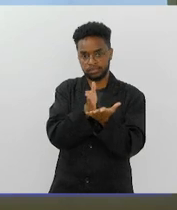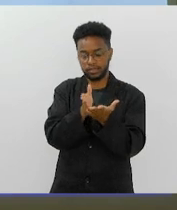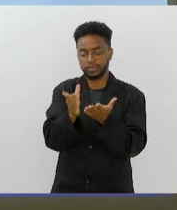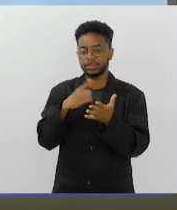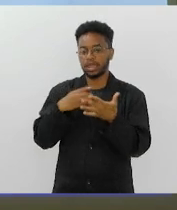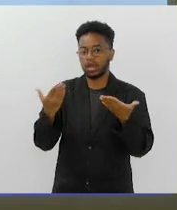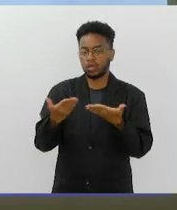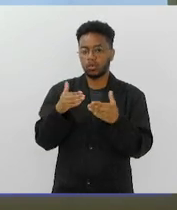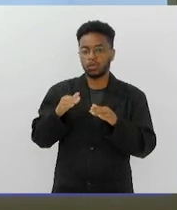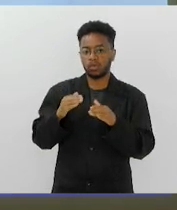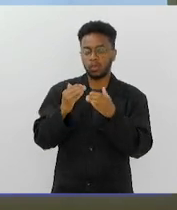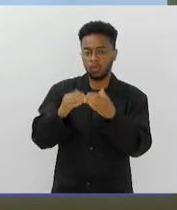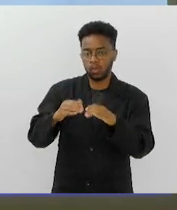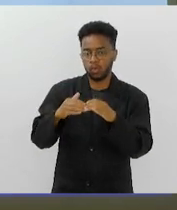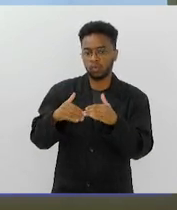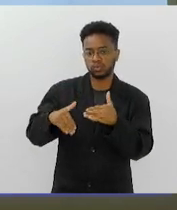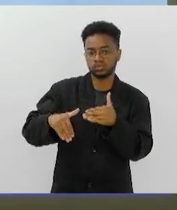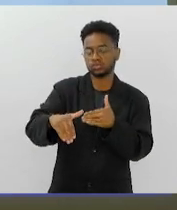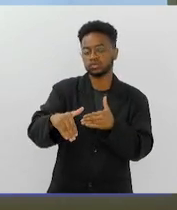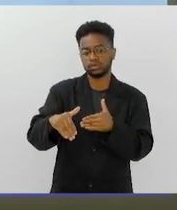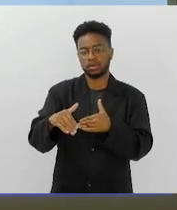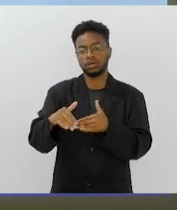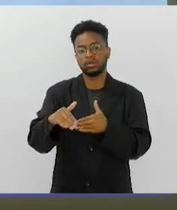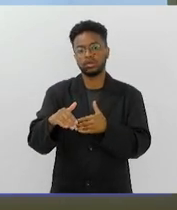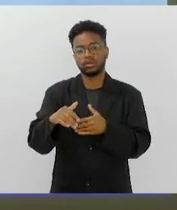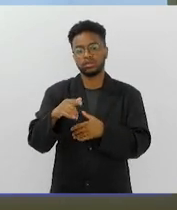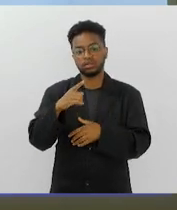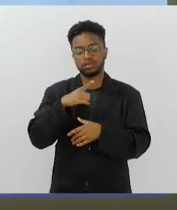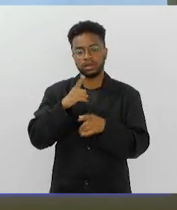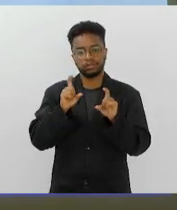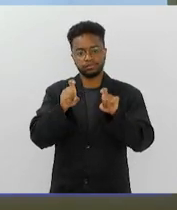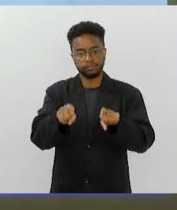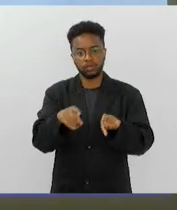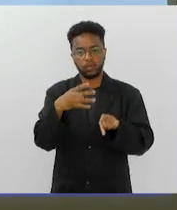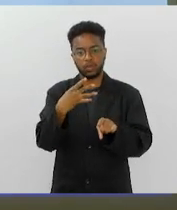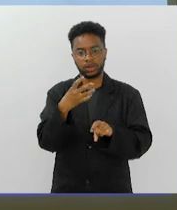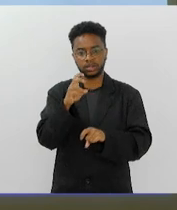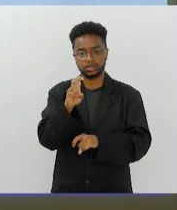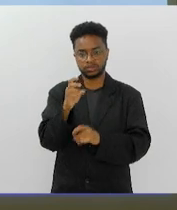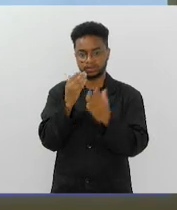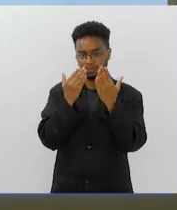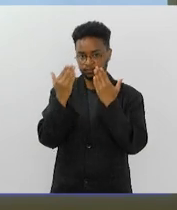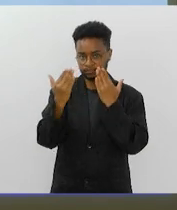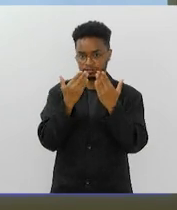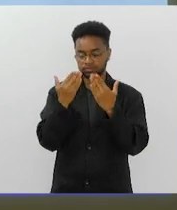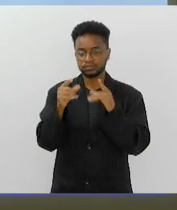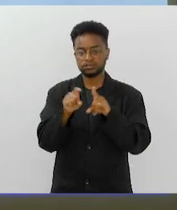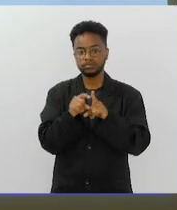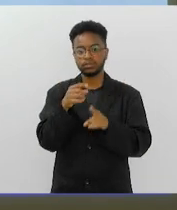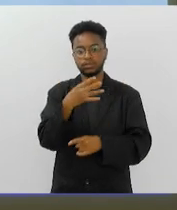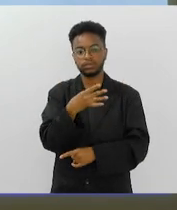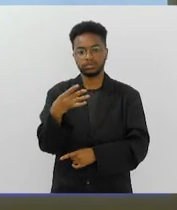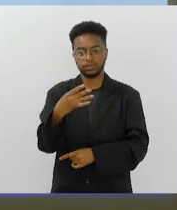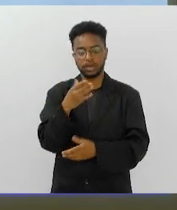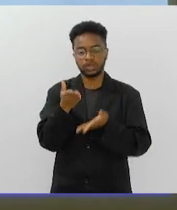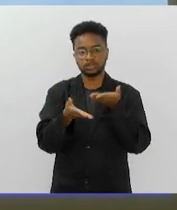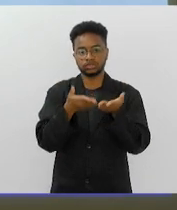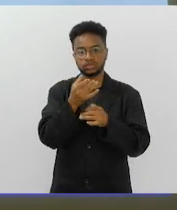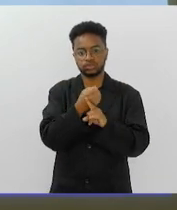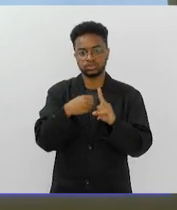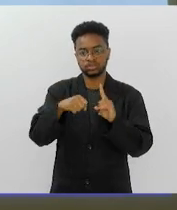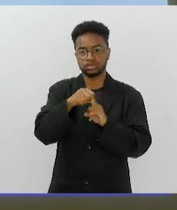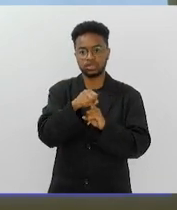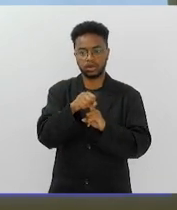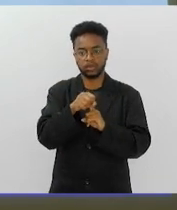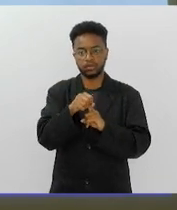feito lá pelo Estado, onde tomarão posse 45 psicólogos, 44 assistentes sociais, que serão